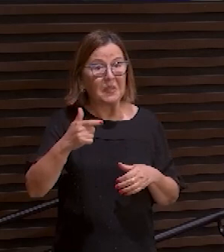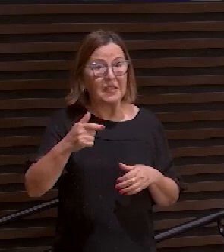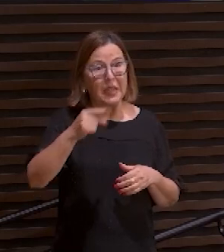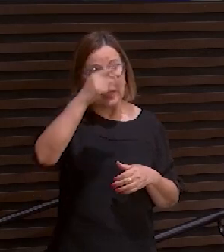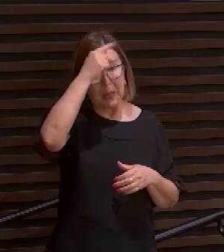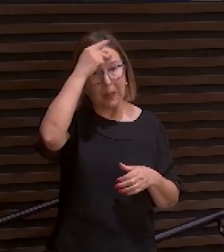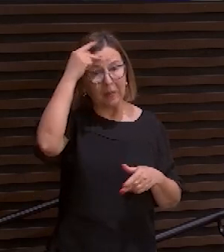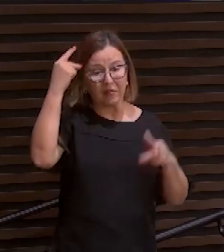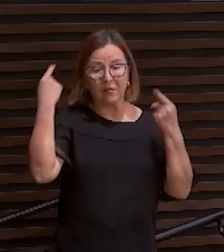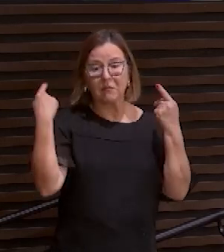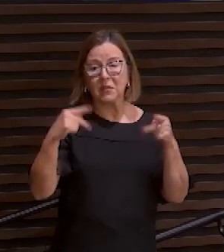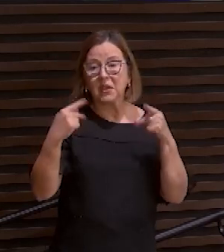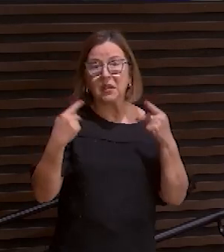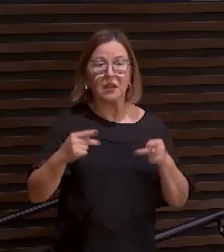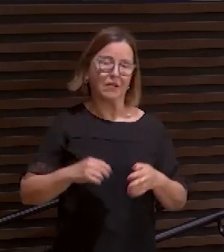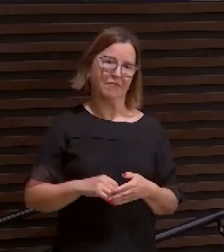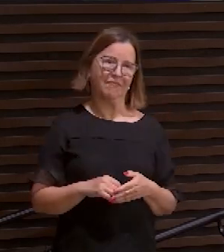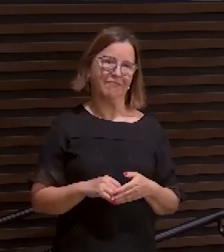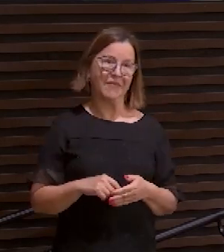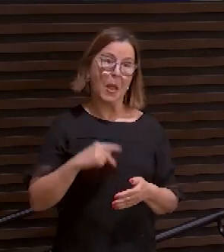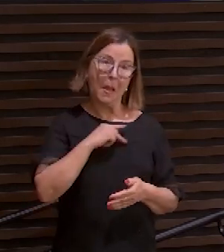Essas perguntas de Paulo são